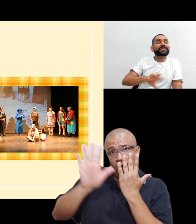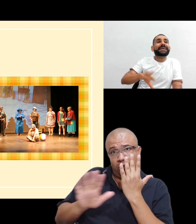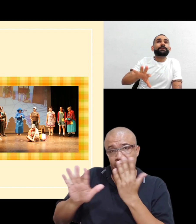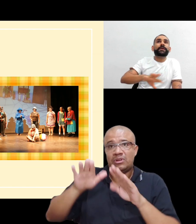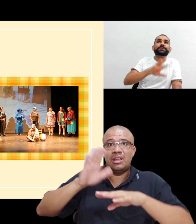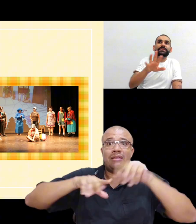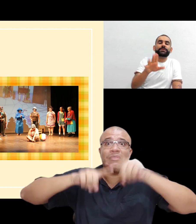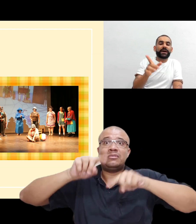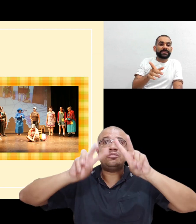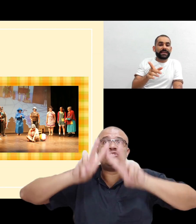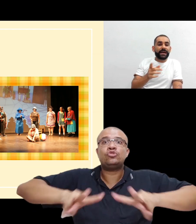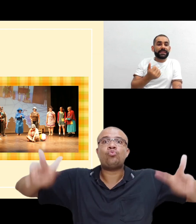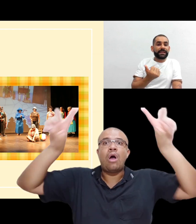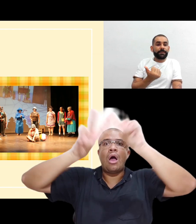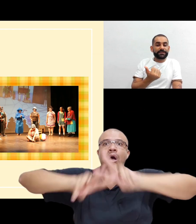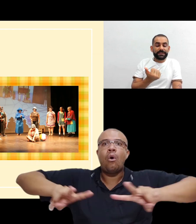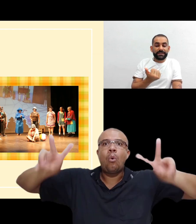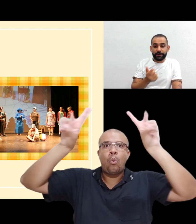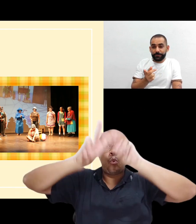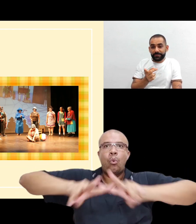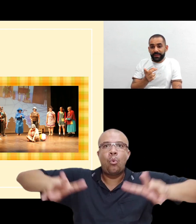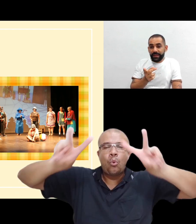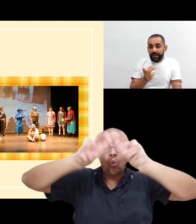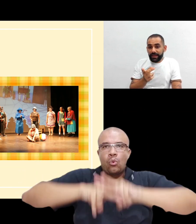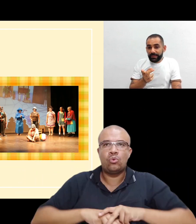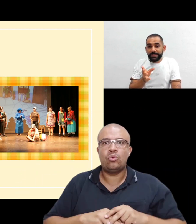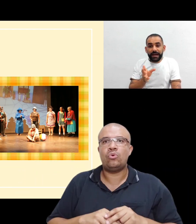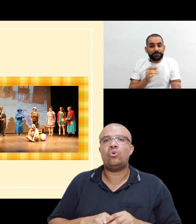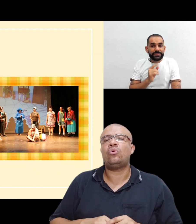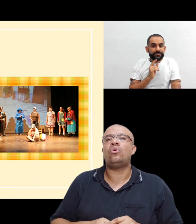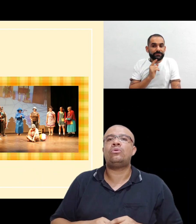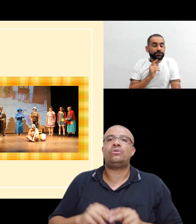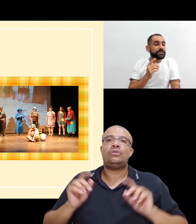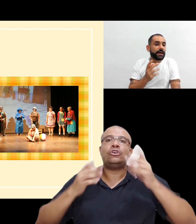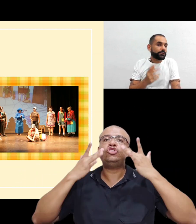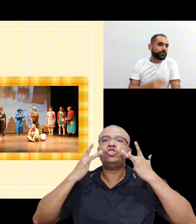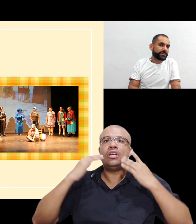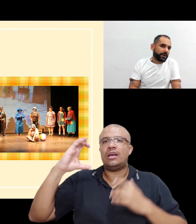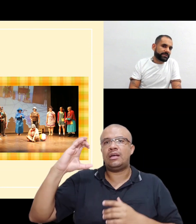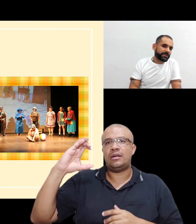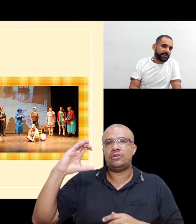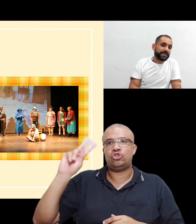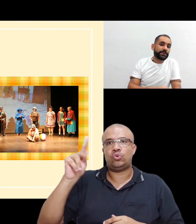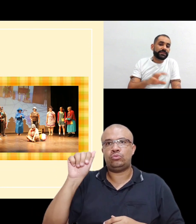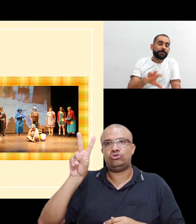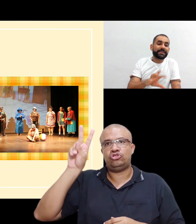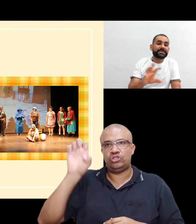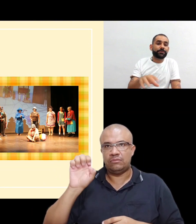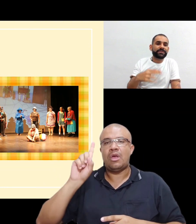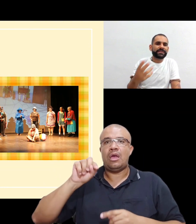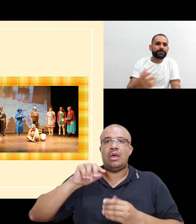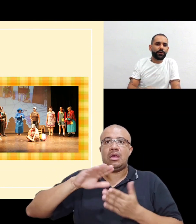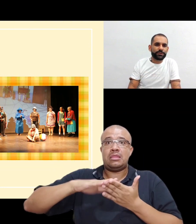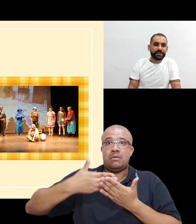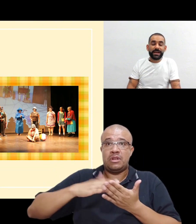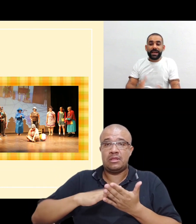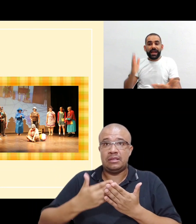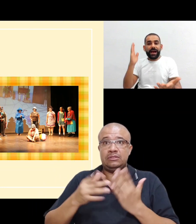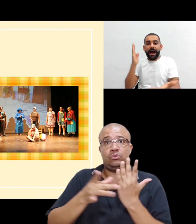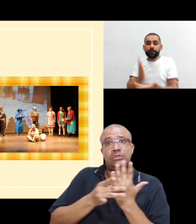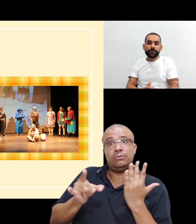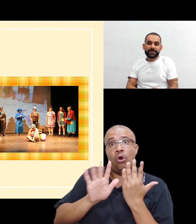Intersemiótica, usar elementos visuais. Aqui na imagem aqui, ó. Chaves, o teatro do Chaves. Isso é uma interpretação